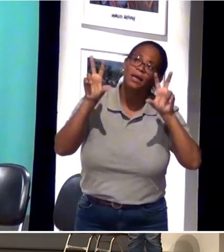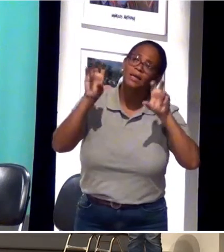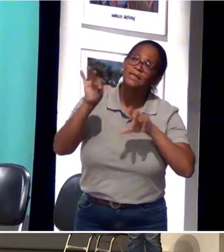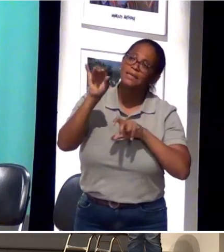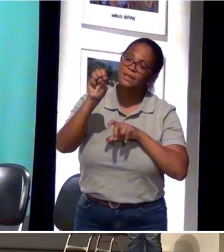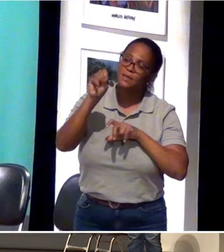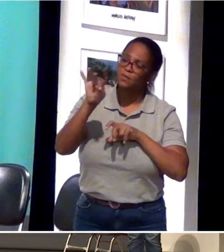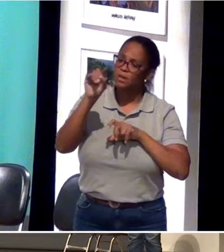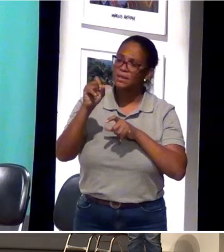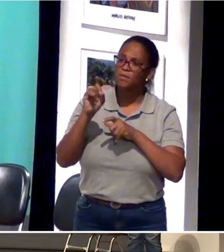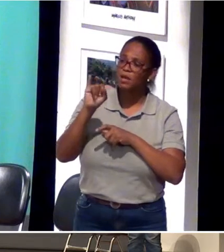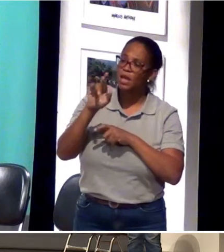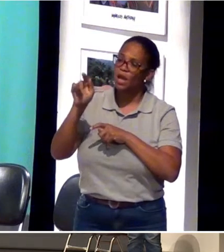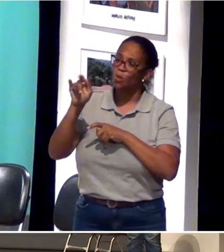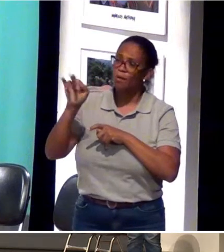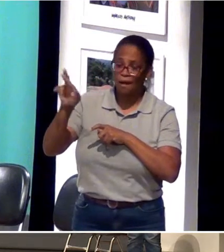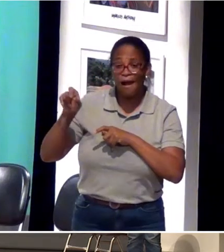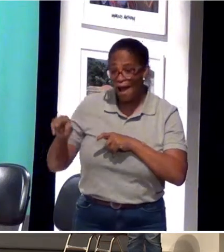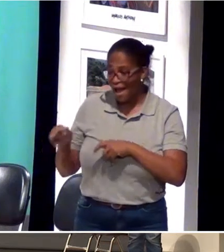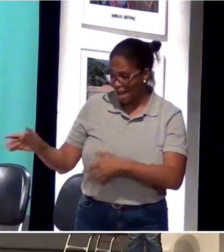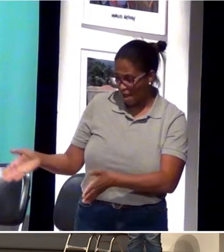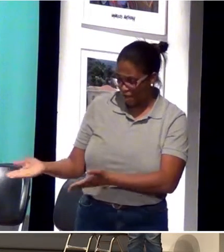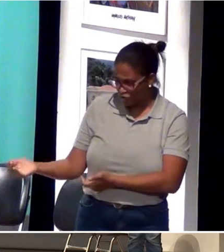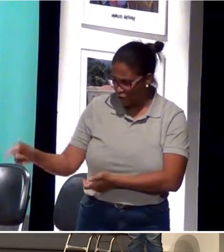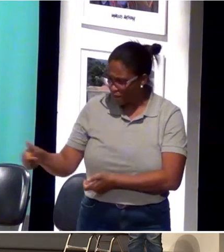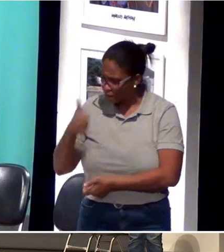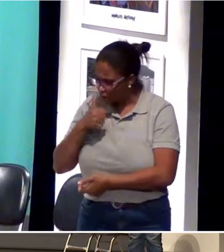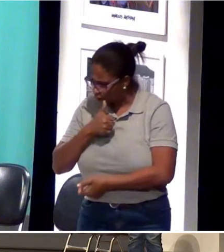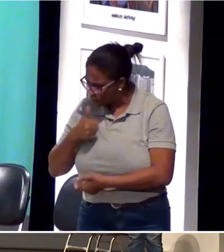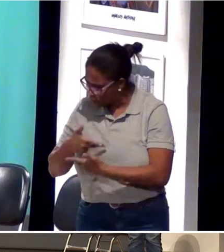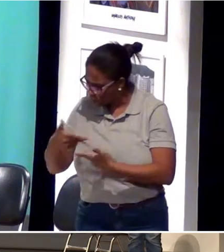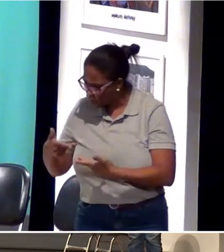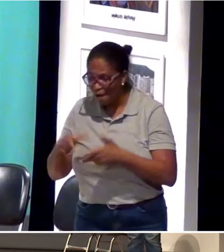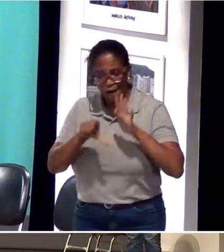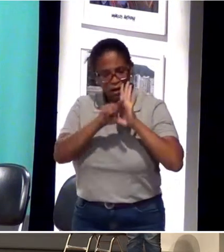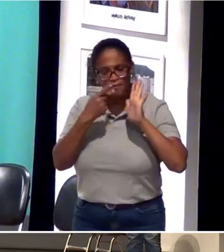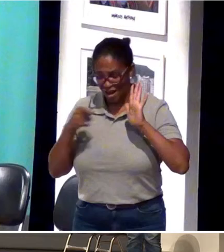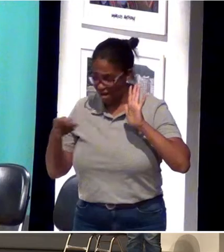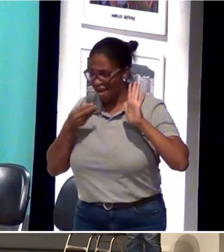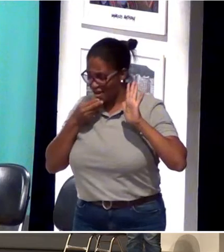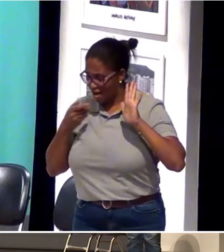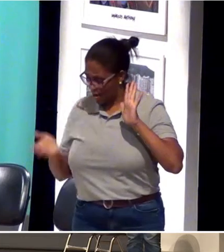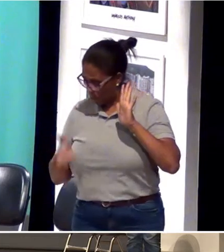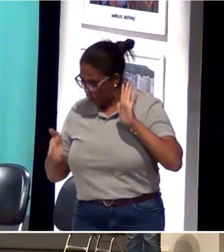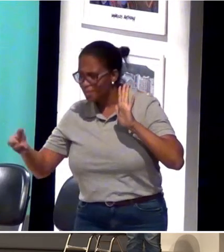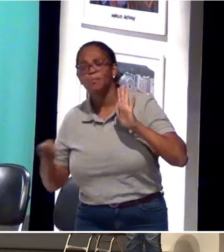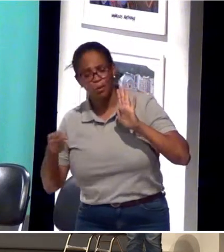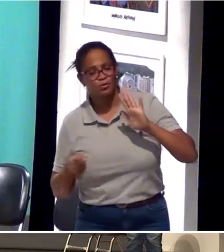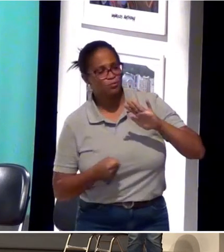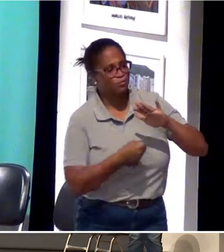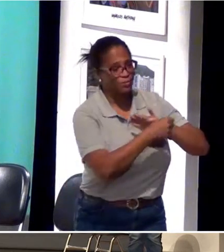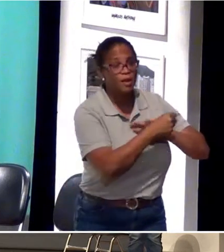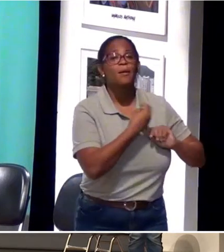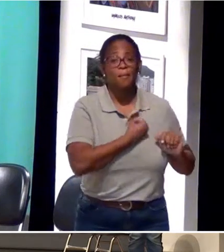sua subsistência. Então, você está dizendo, legalmente também, junto com a presença da